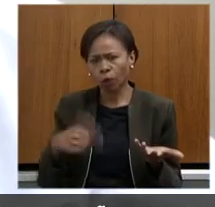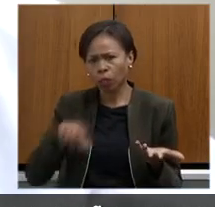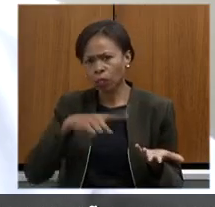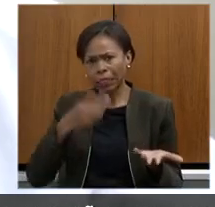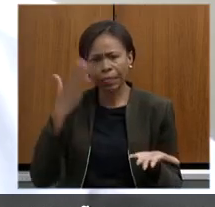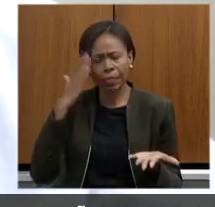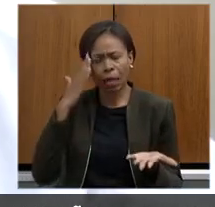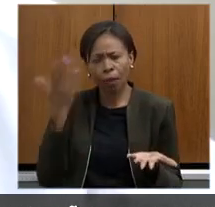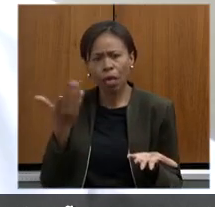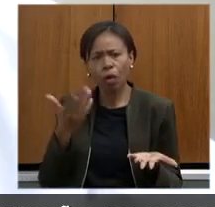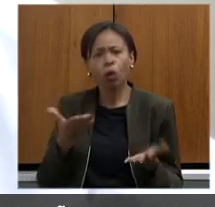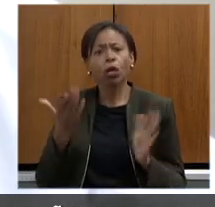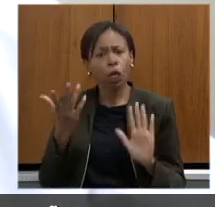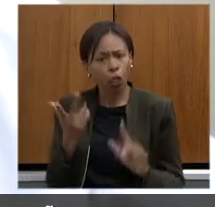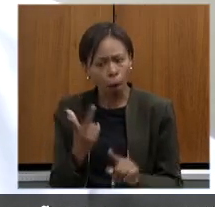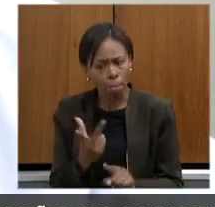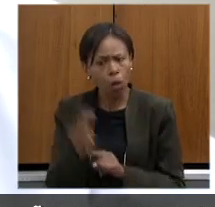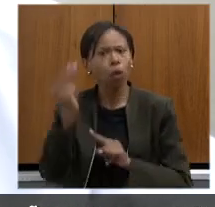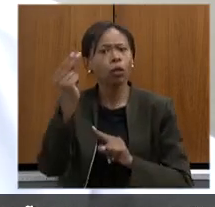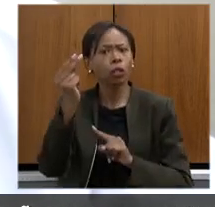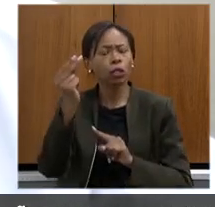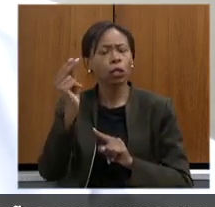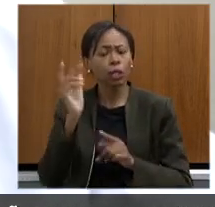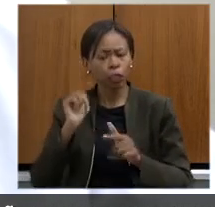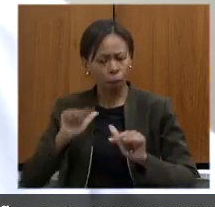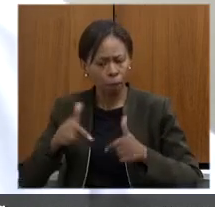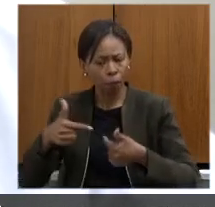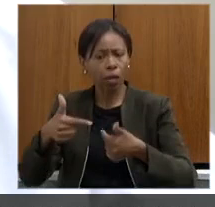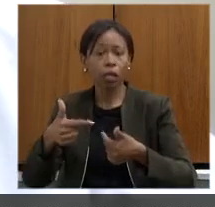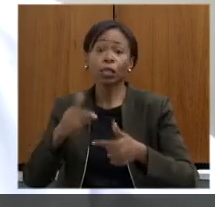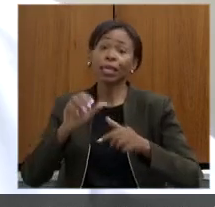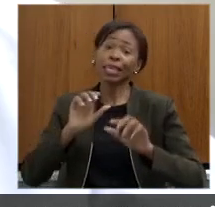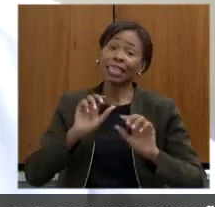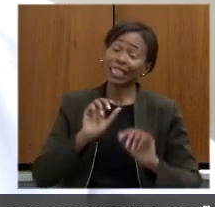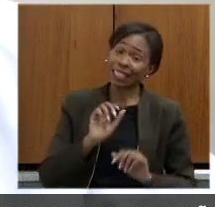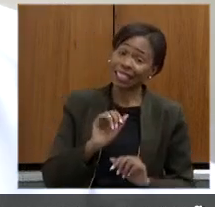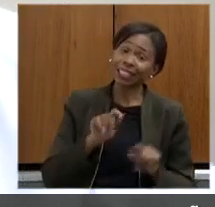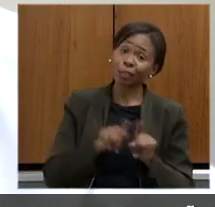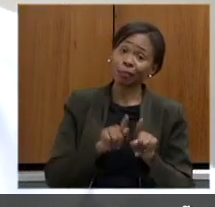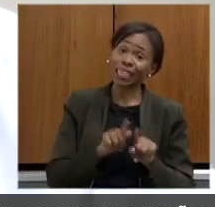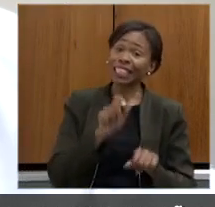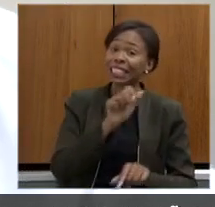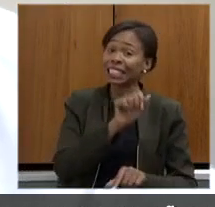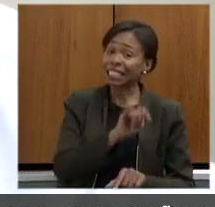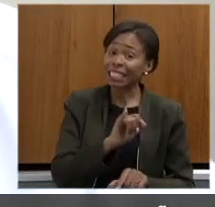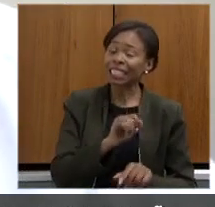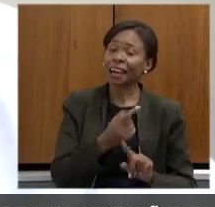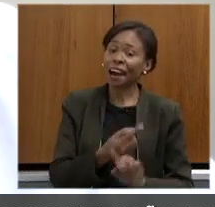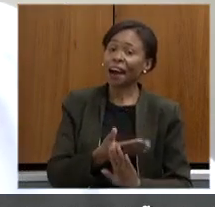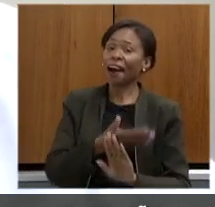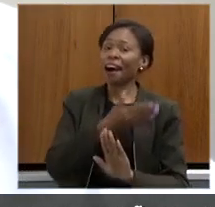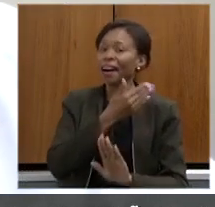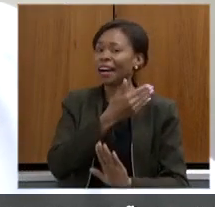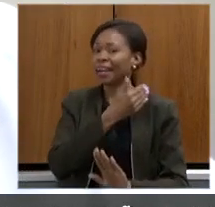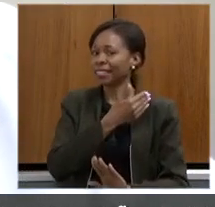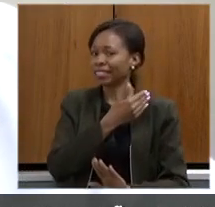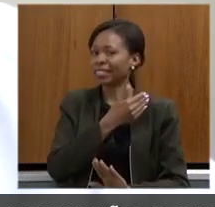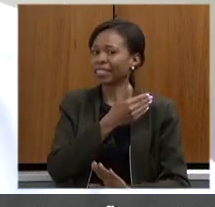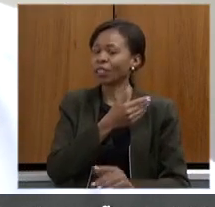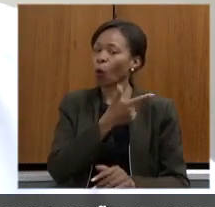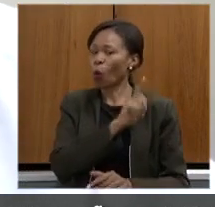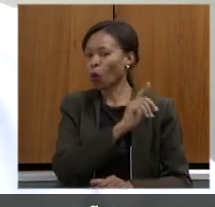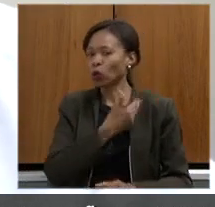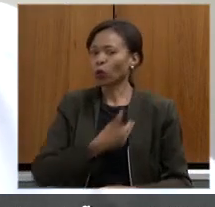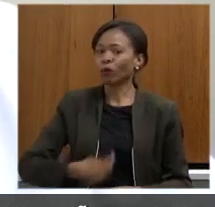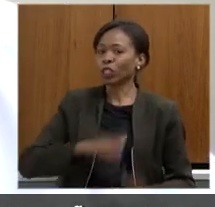noção do que foi conquistado e realizado e do que poderia ter sido se a gestão anterior tivesse a mesma responsabilidade com a gestão ao